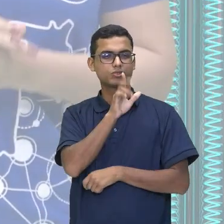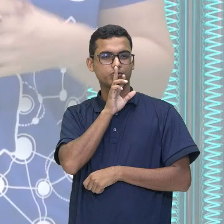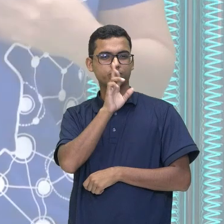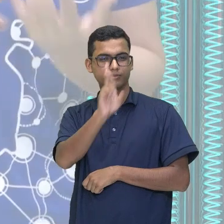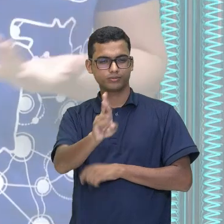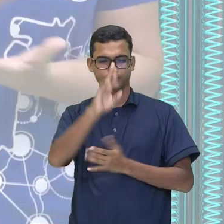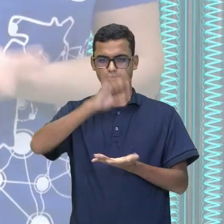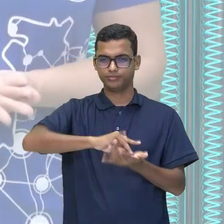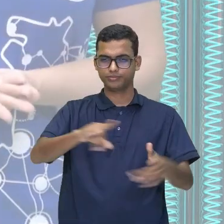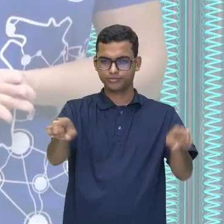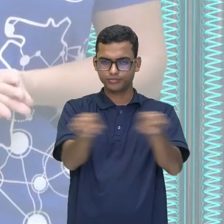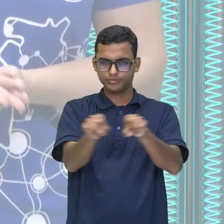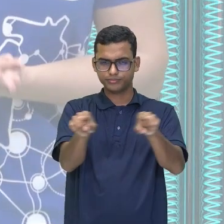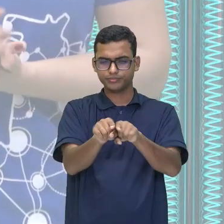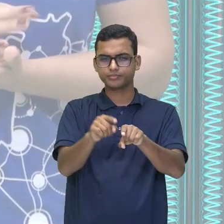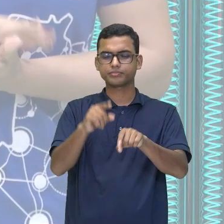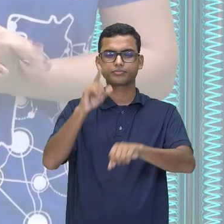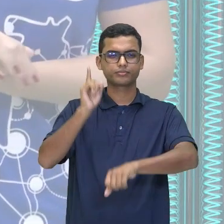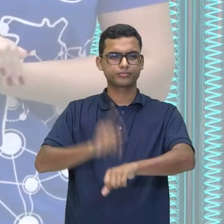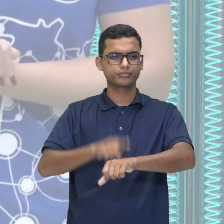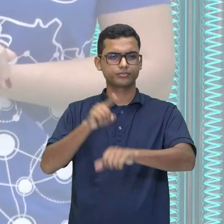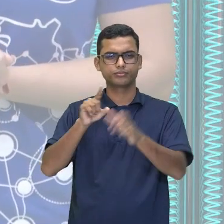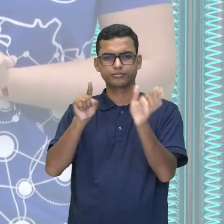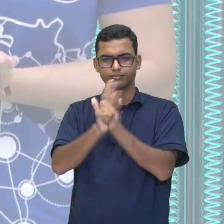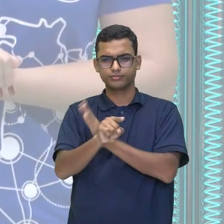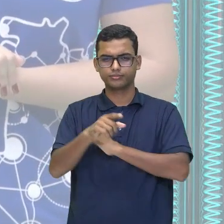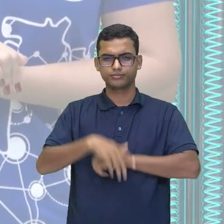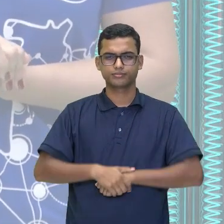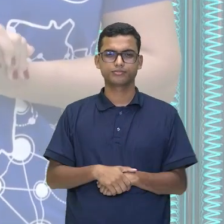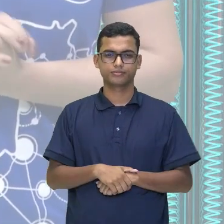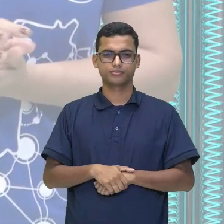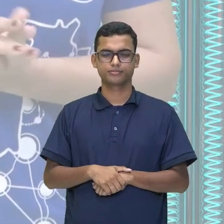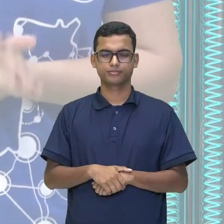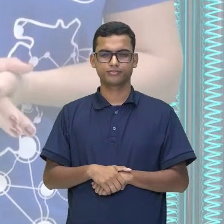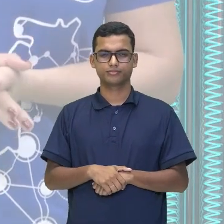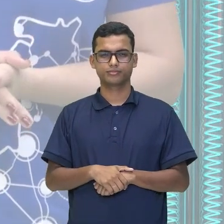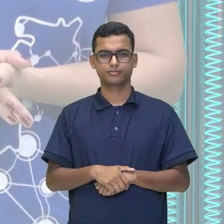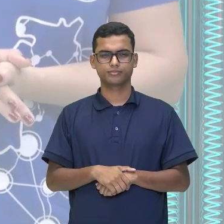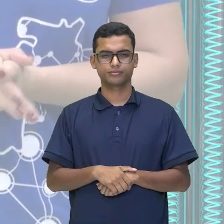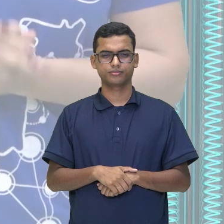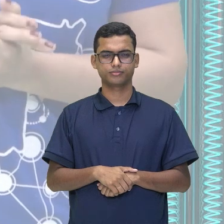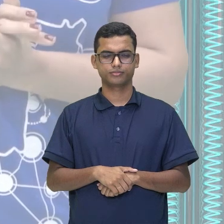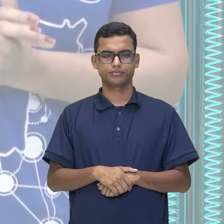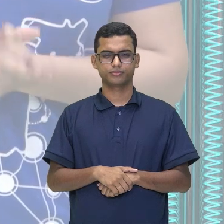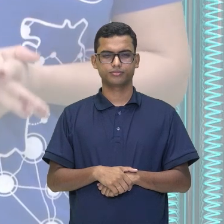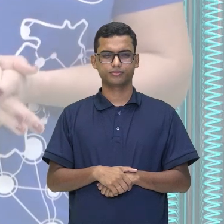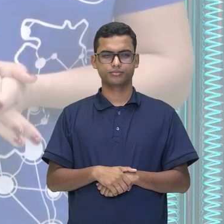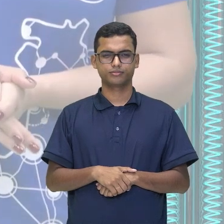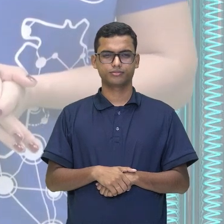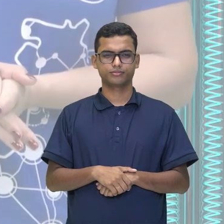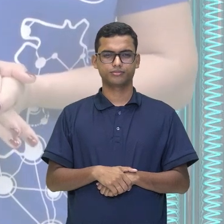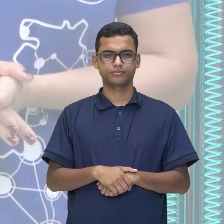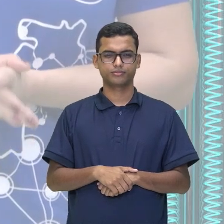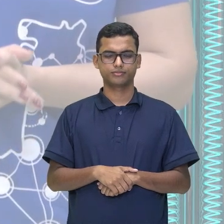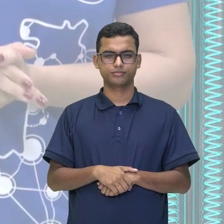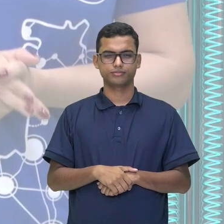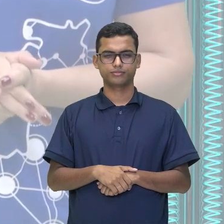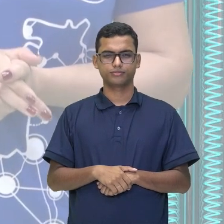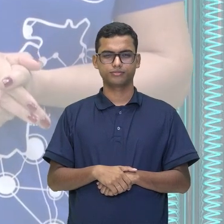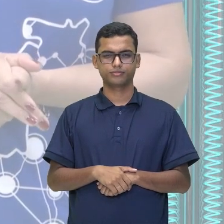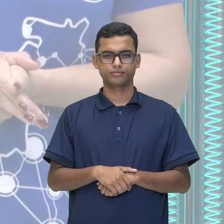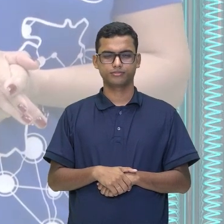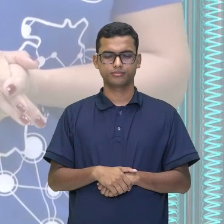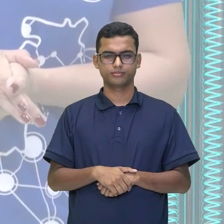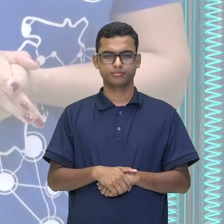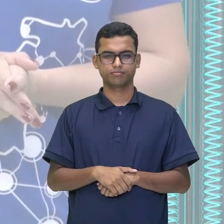sobre o que foi perguntado. Why did you get late? What did you get late? Why did you get late? Por